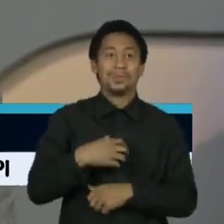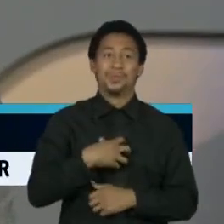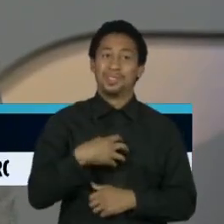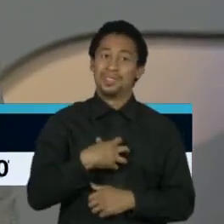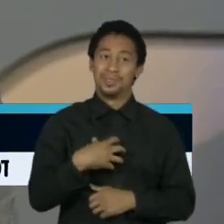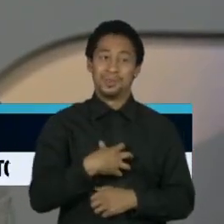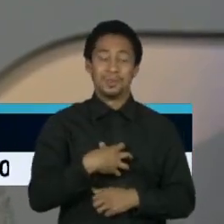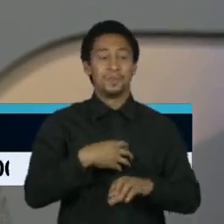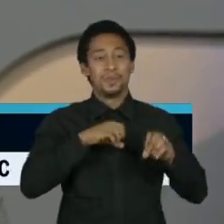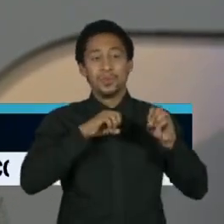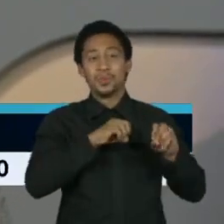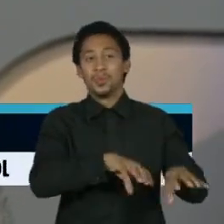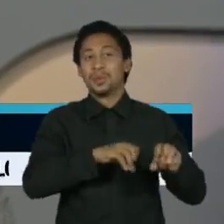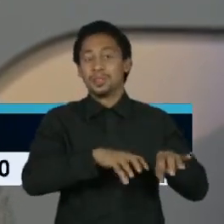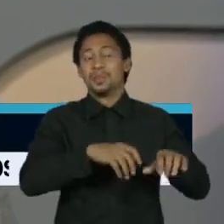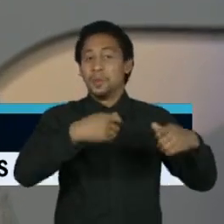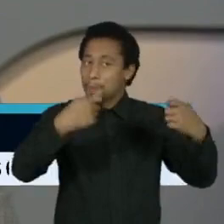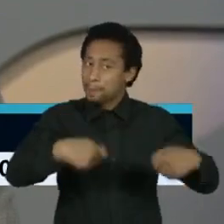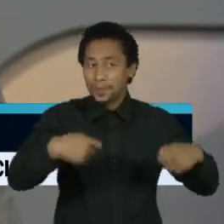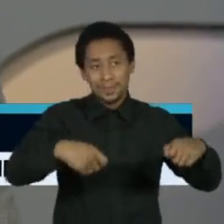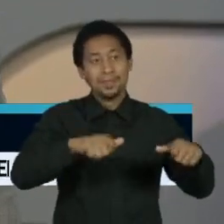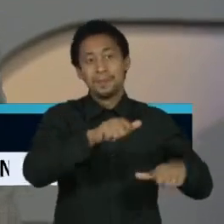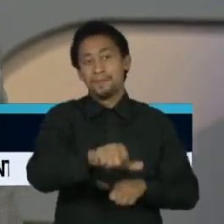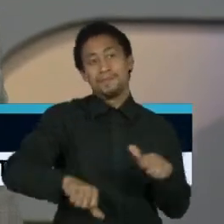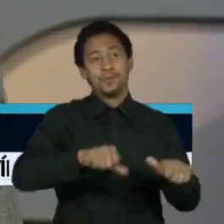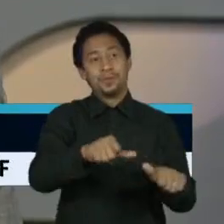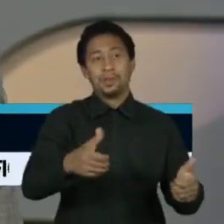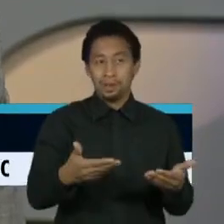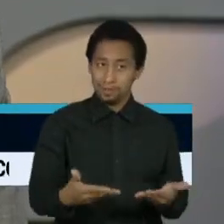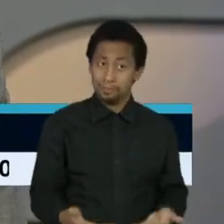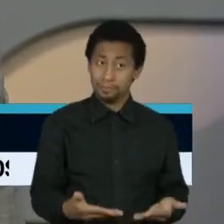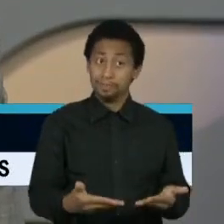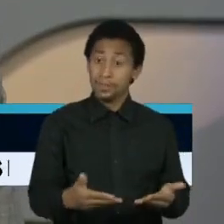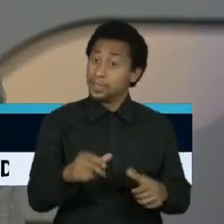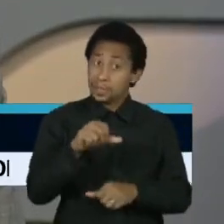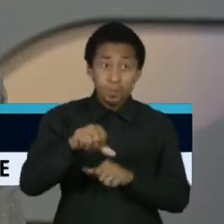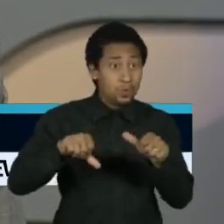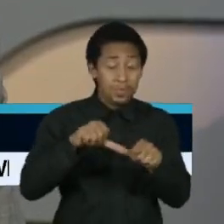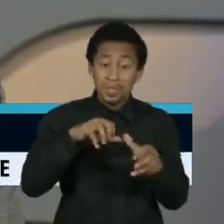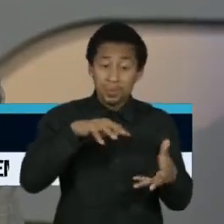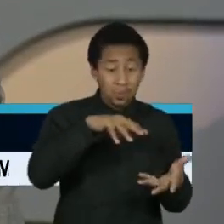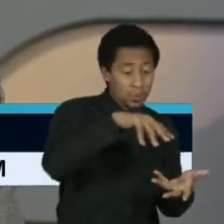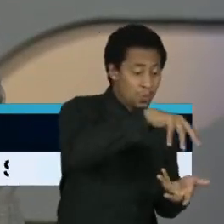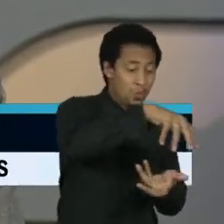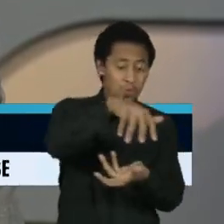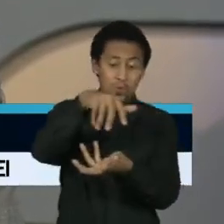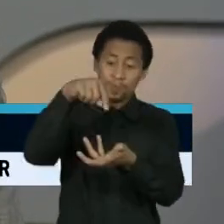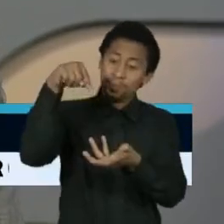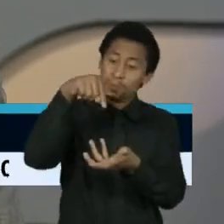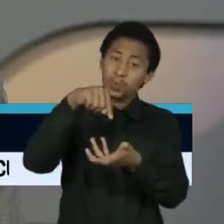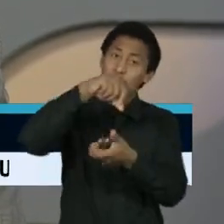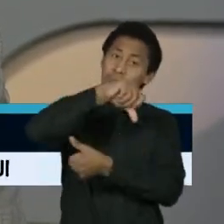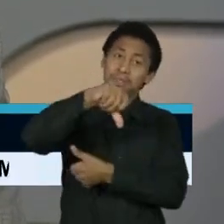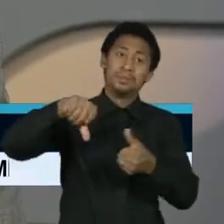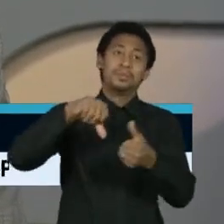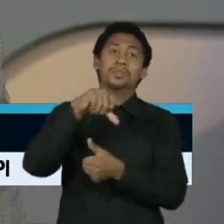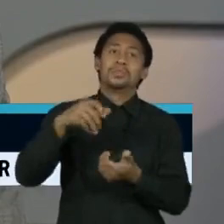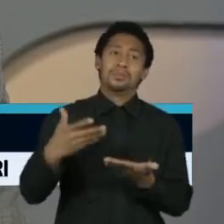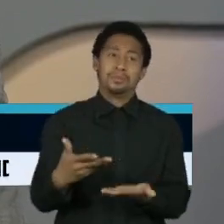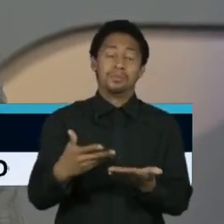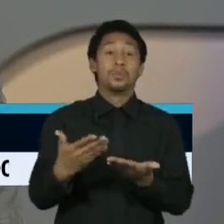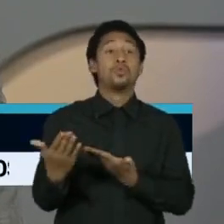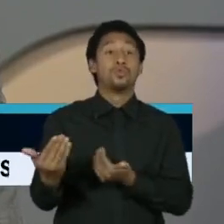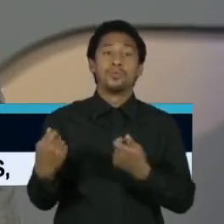educação tem que mudar de um jeito muito eficiente e tá mudando o mundo e eles vão ter que estar prontos para